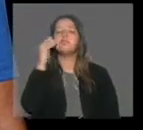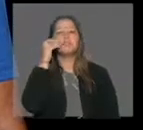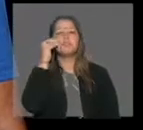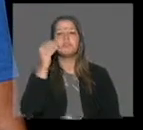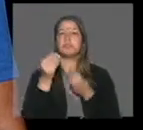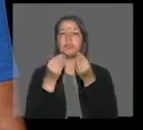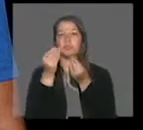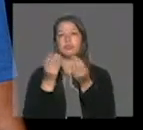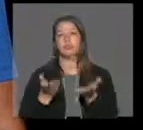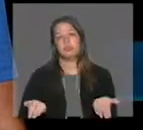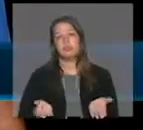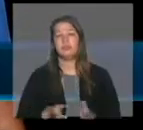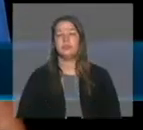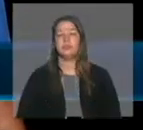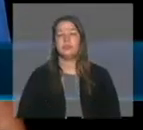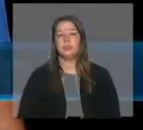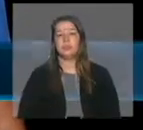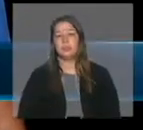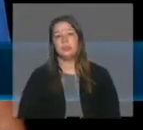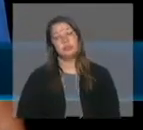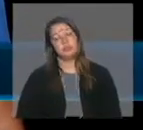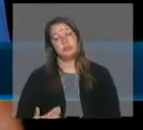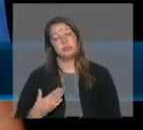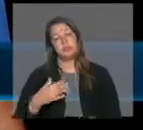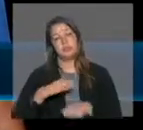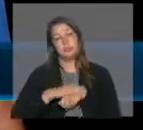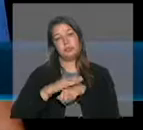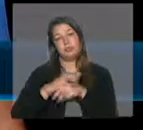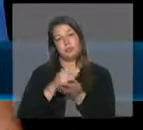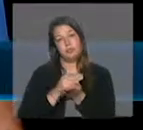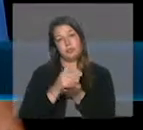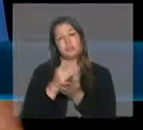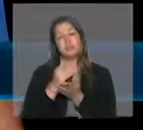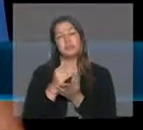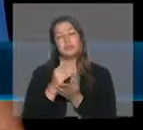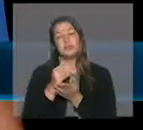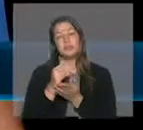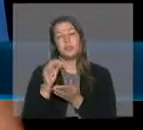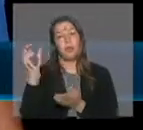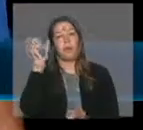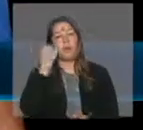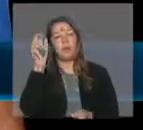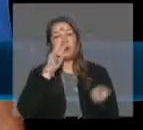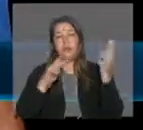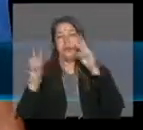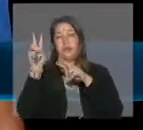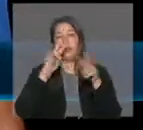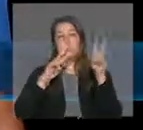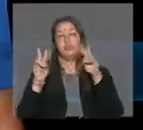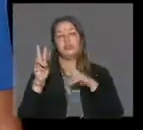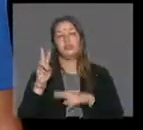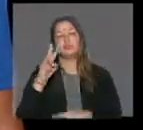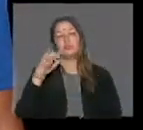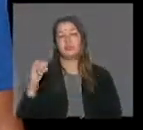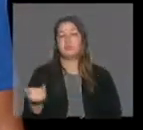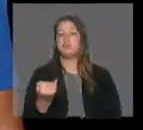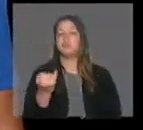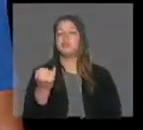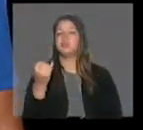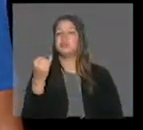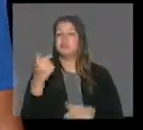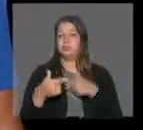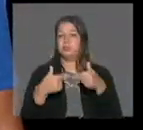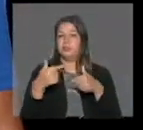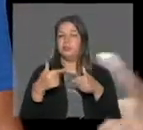verdade foi praticamente o início oficial do meu envolvimento com audiovisual. Eu pintou uma oportunidade